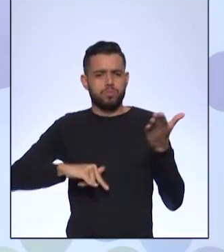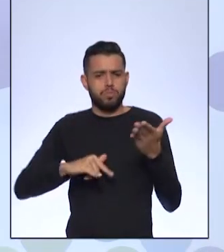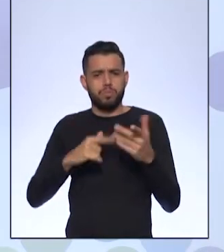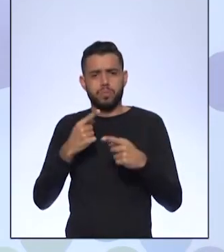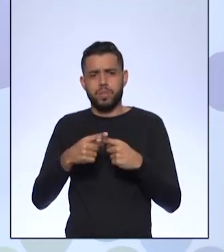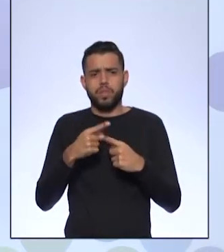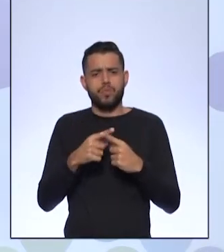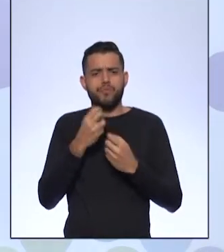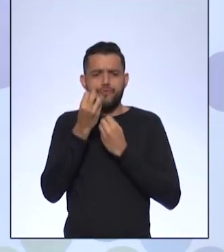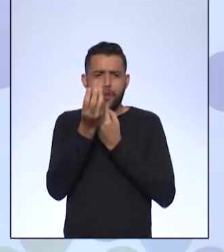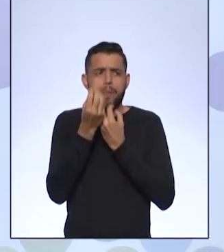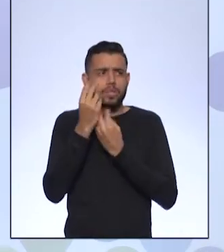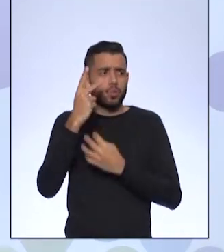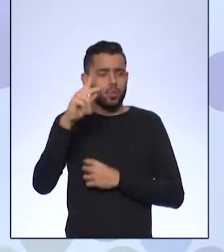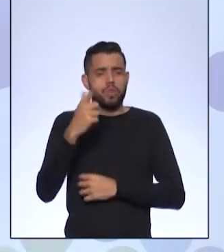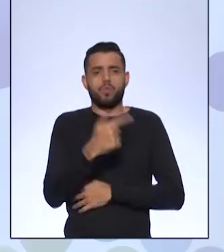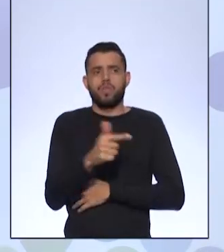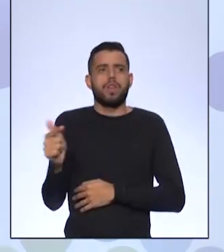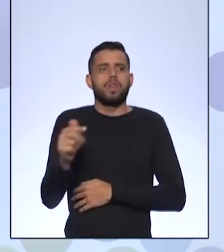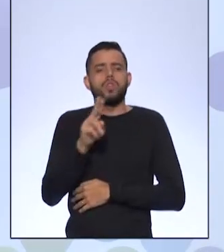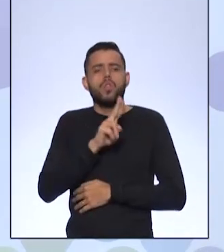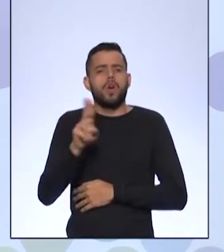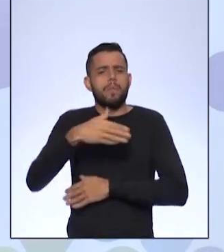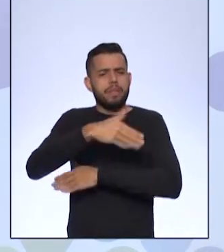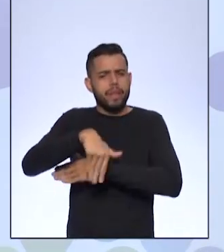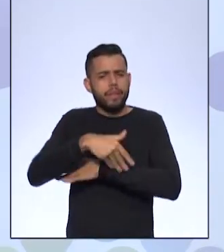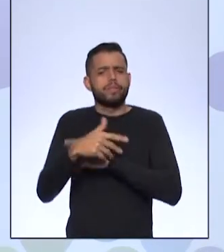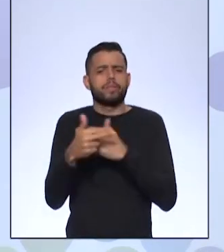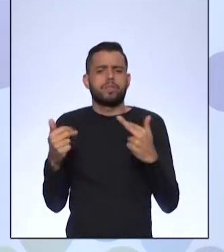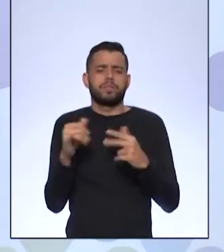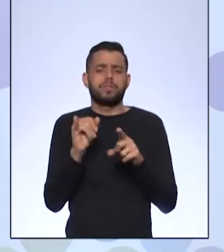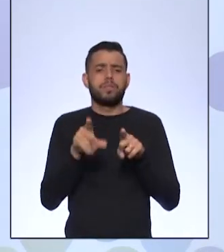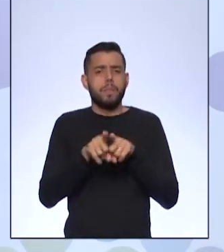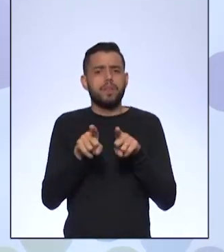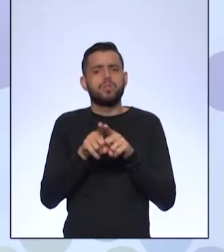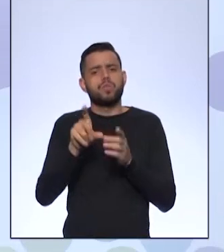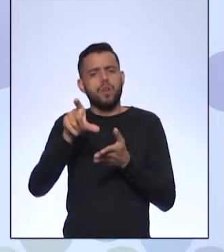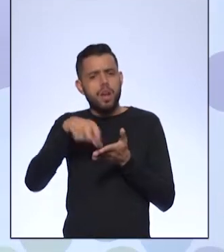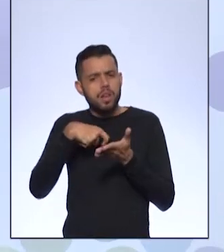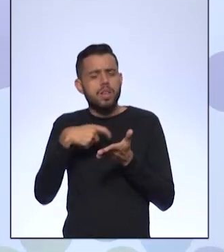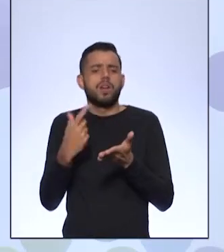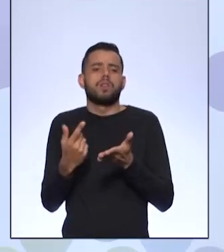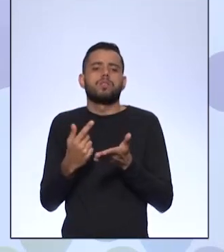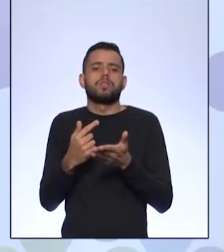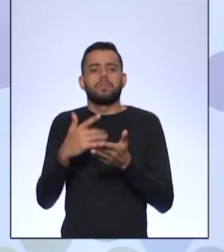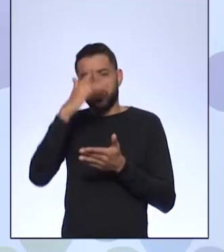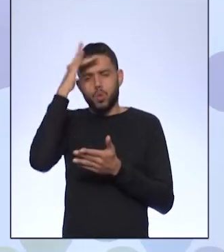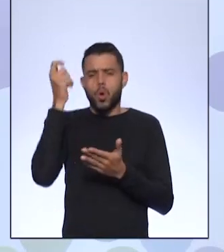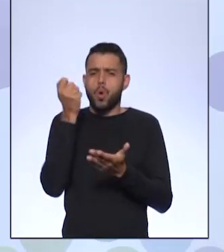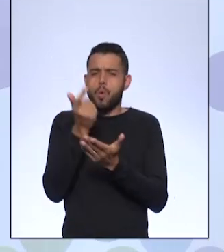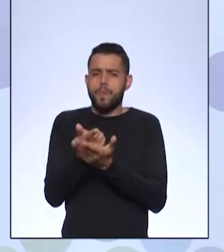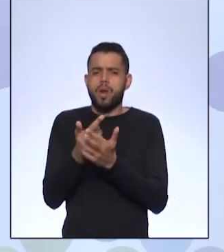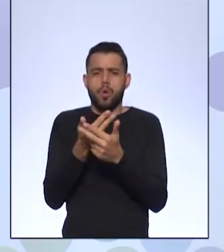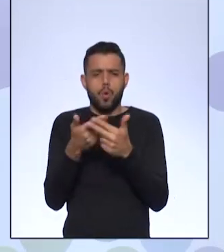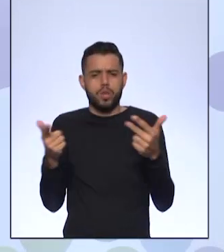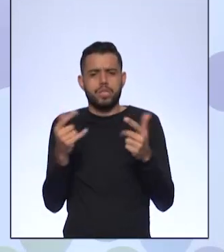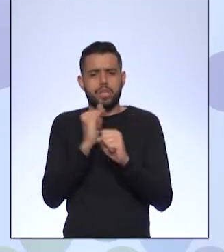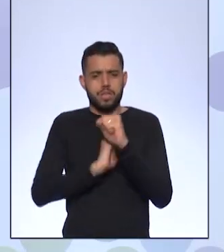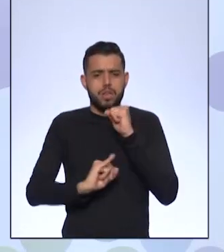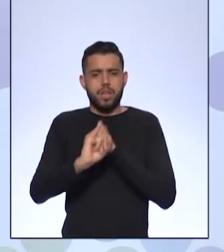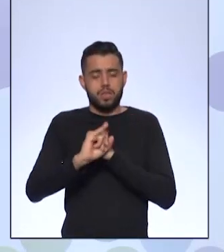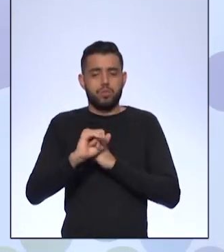ali seu nome, endereço, mas não tem, por exemplo, informação do seu cartão, né, para a pessoa sair comprando um monte de coisa na internet com o seu